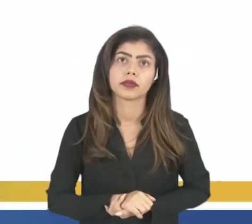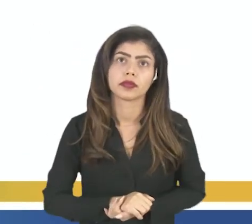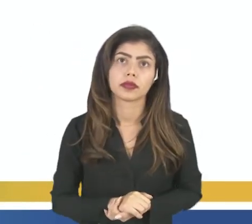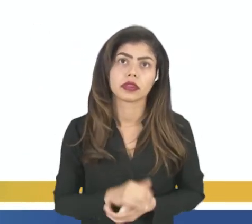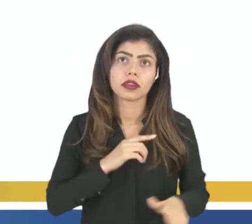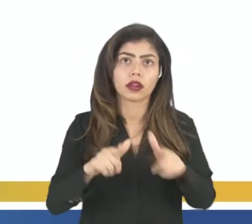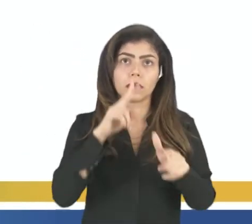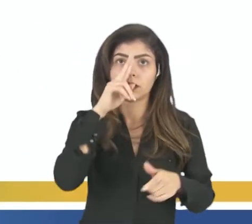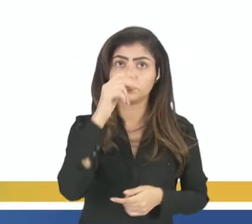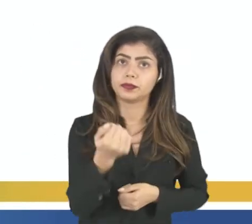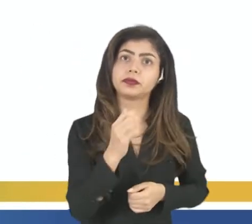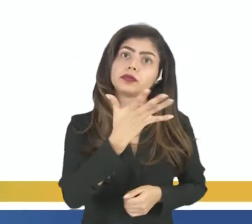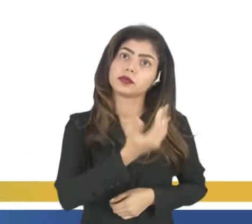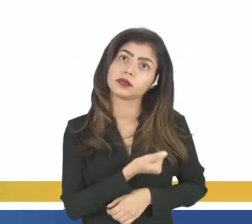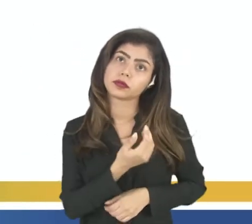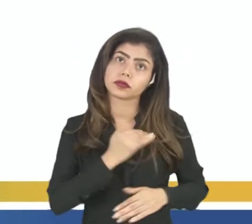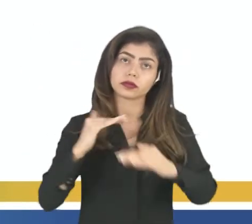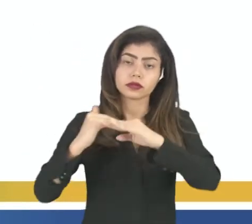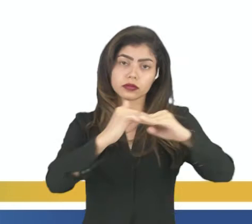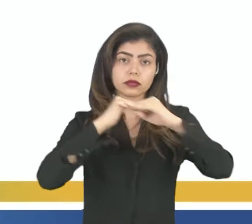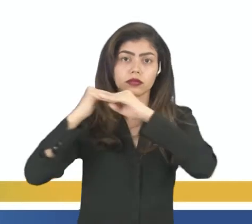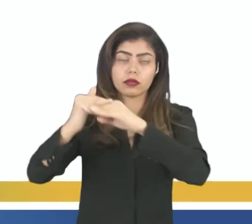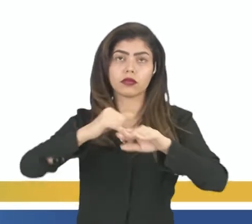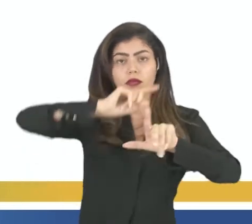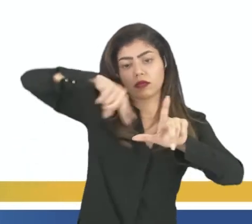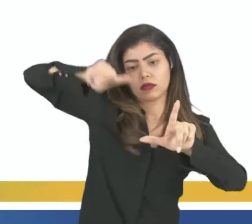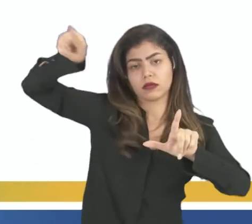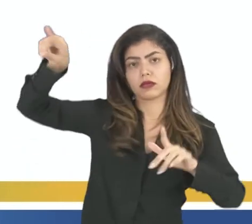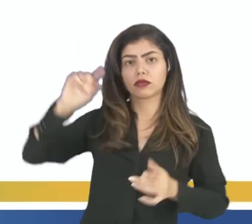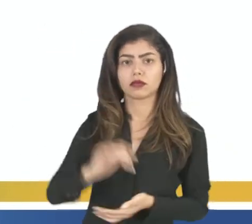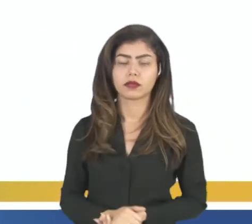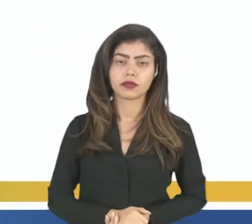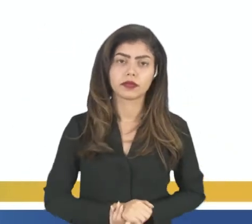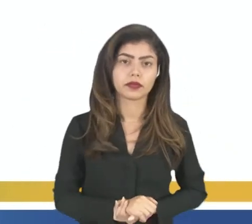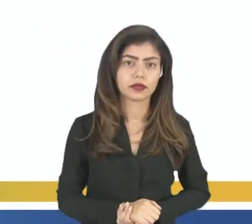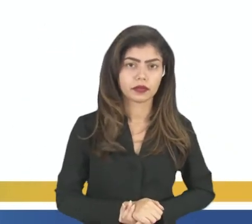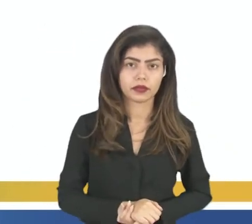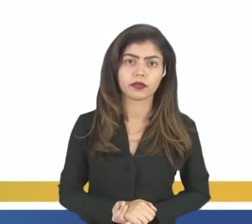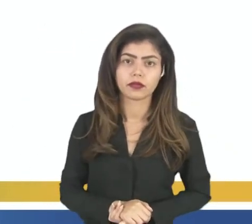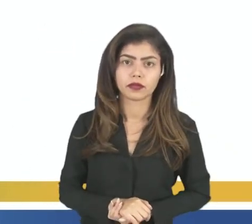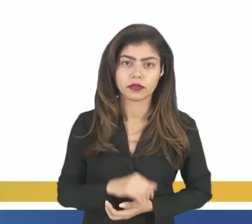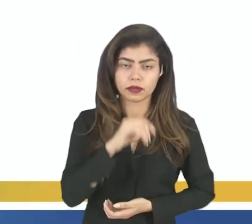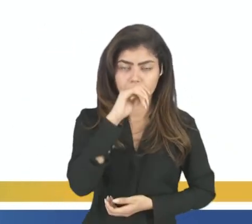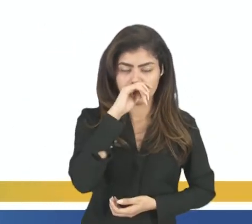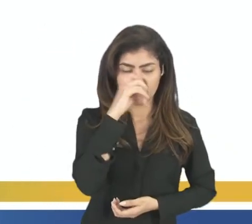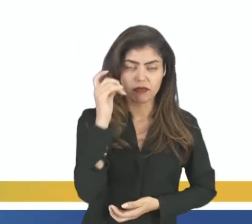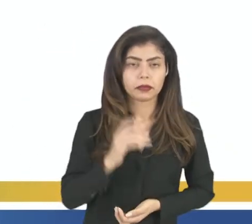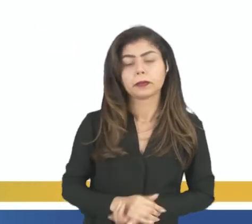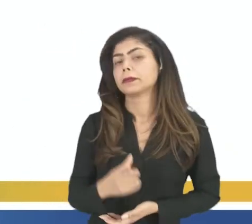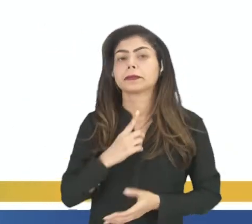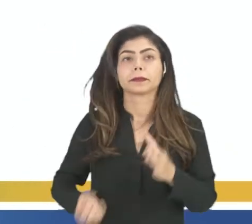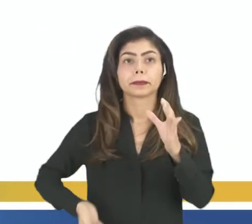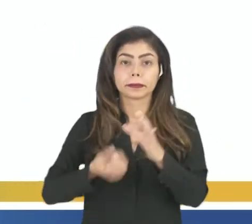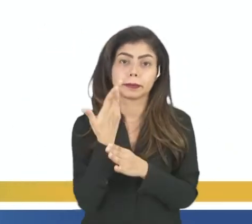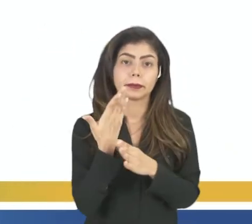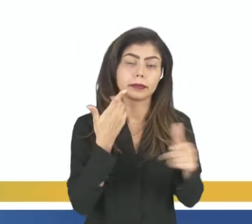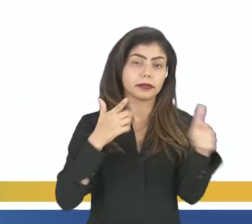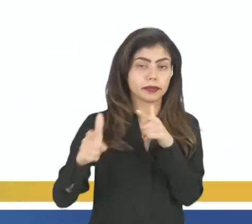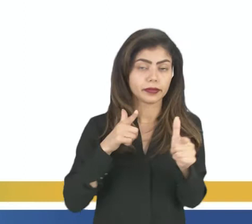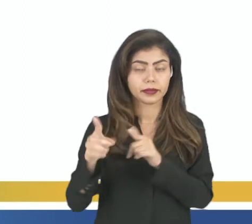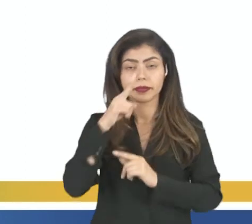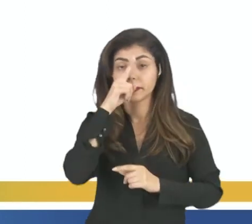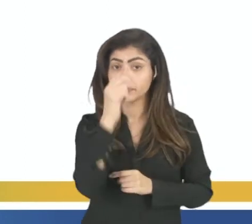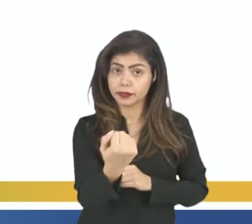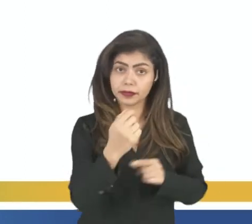né? Que é numericamente igual à área do gráfico. Então, nós temos aí o surgimento do trabalho da